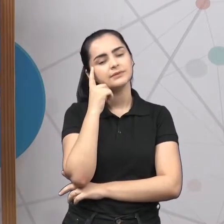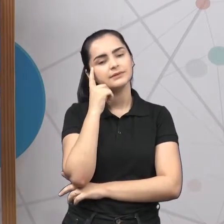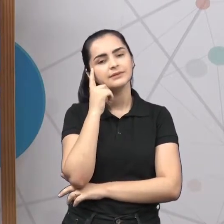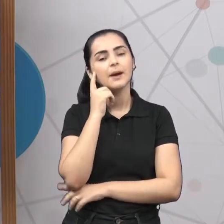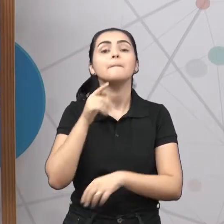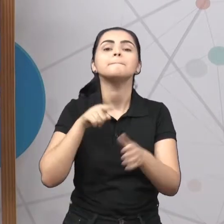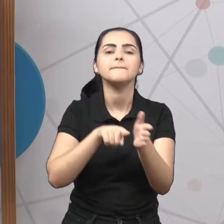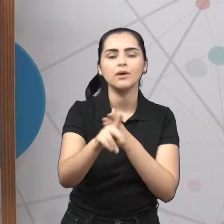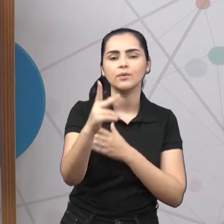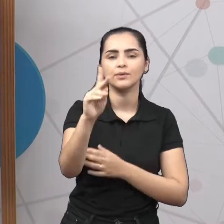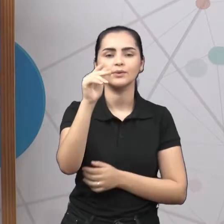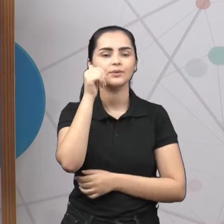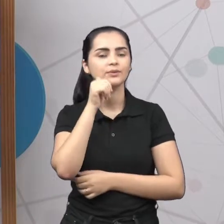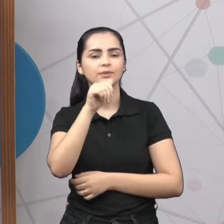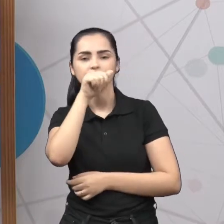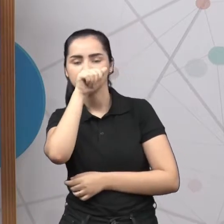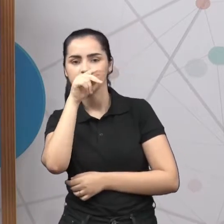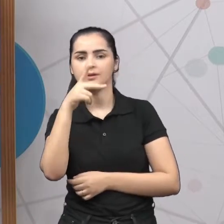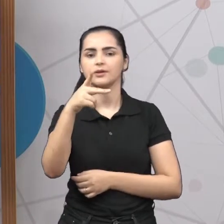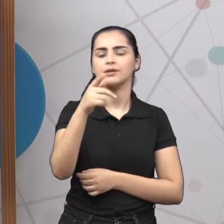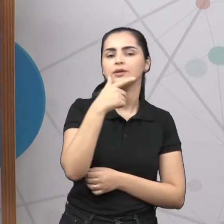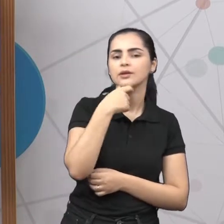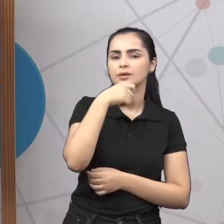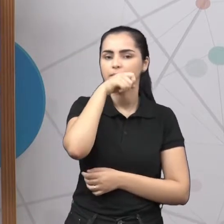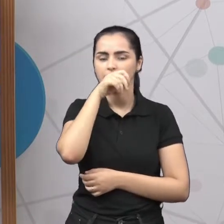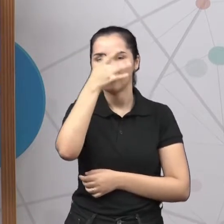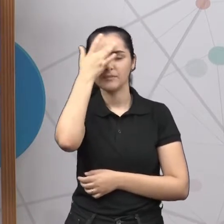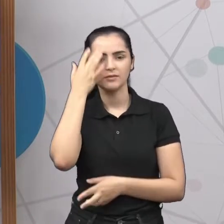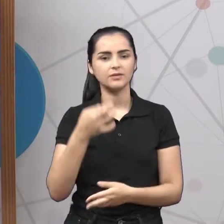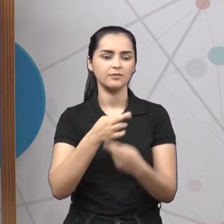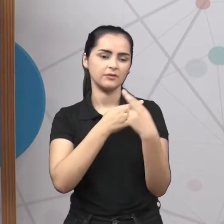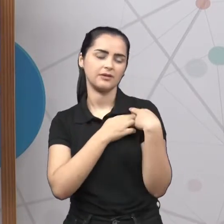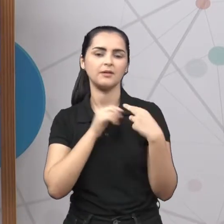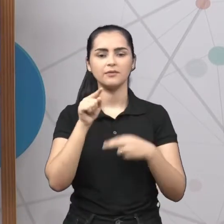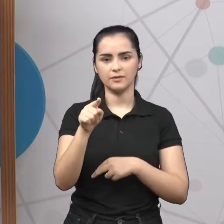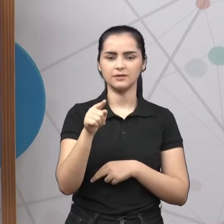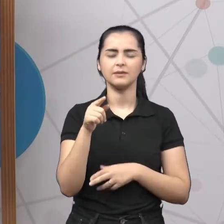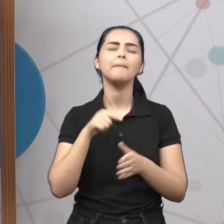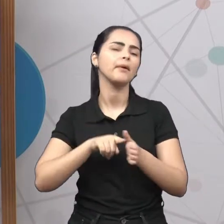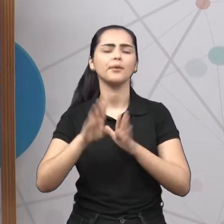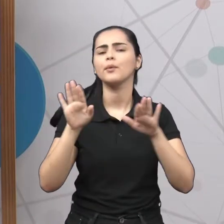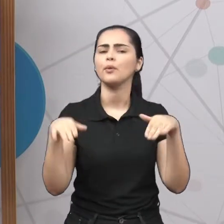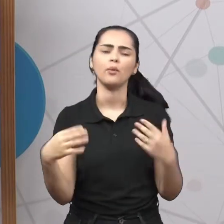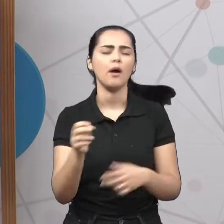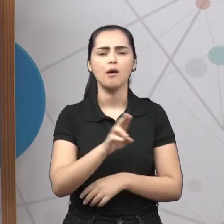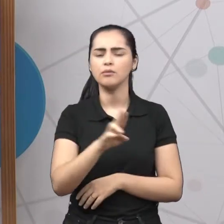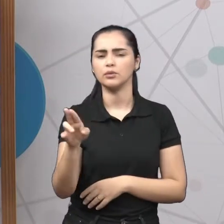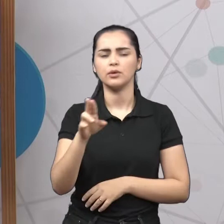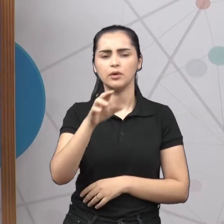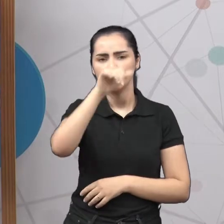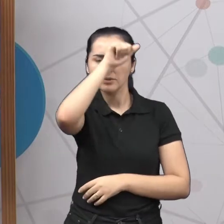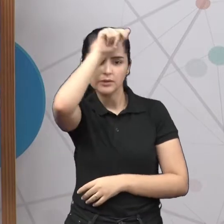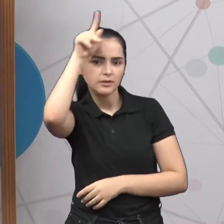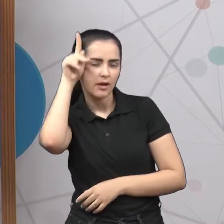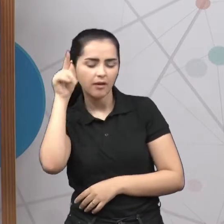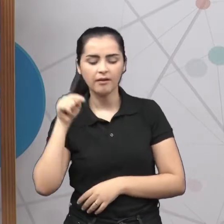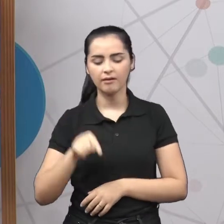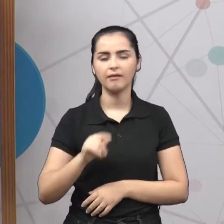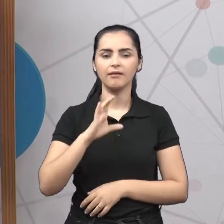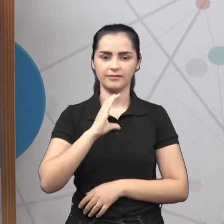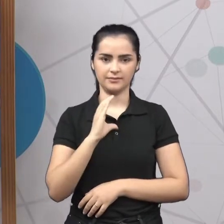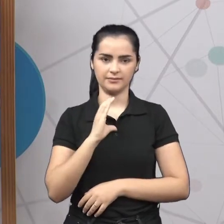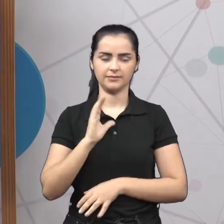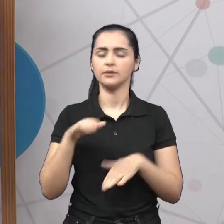mamãe. Corre com o papai. Corre com a vovó. Corre com o responsável aí. Corre lá. Pergunta: qual o nome da